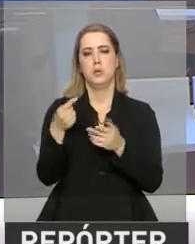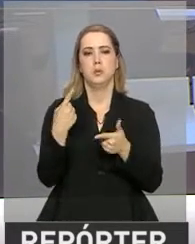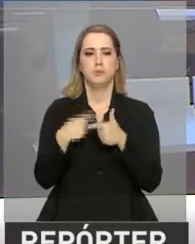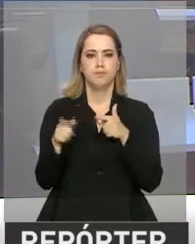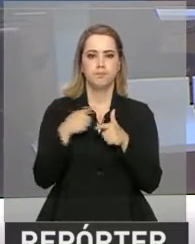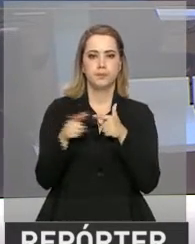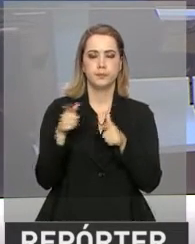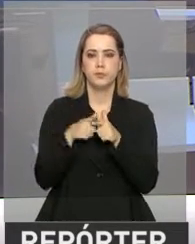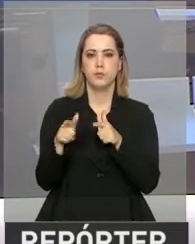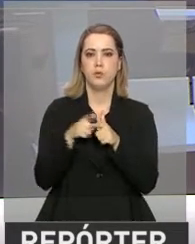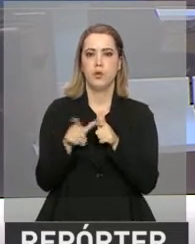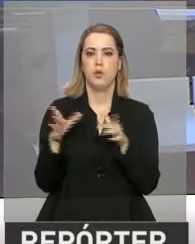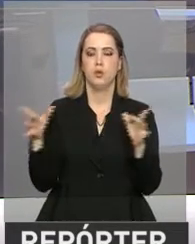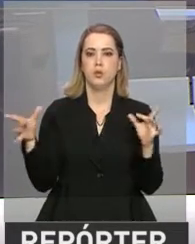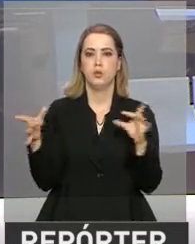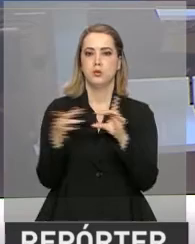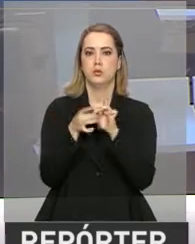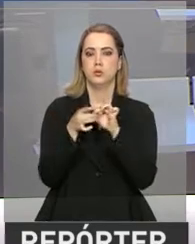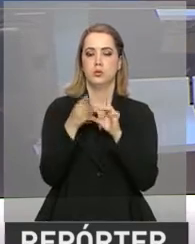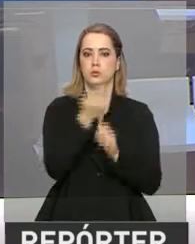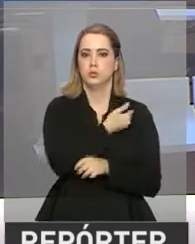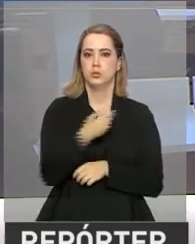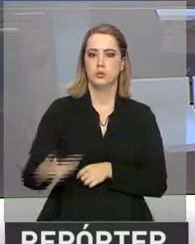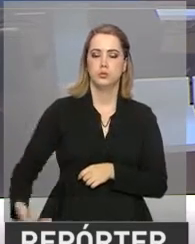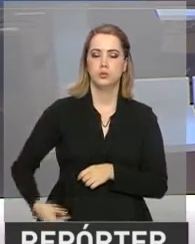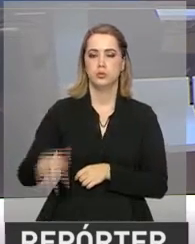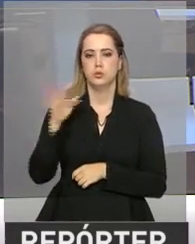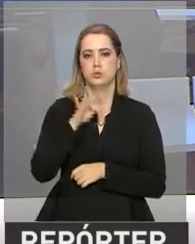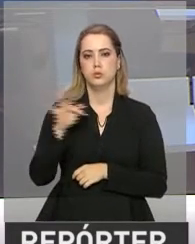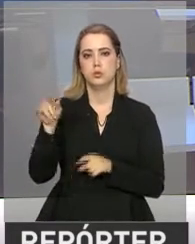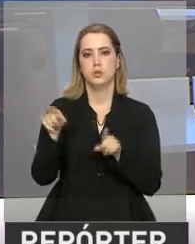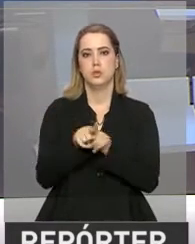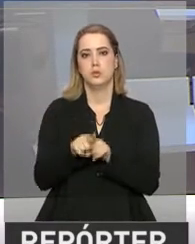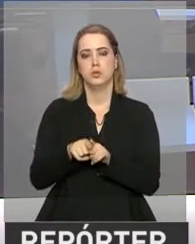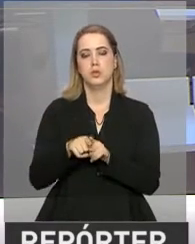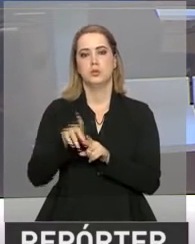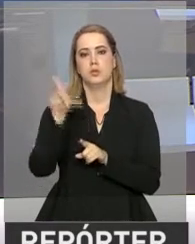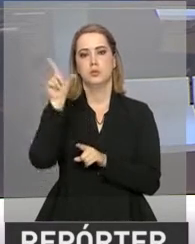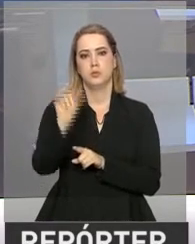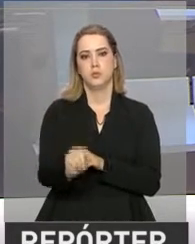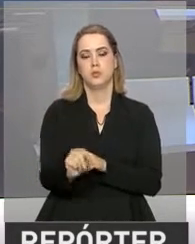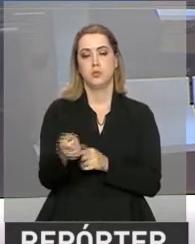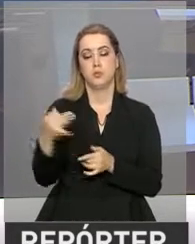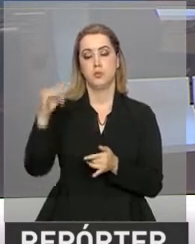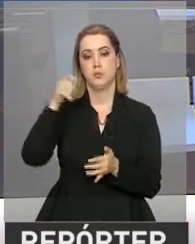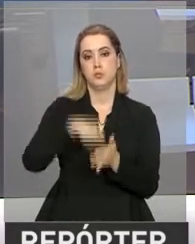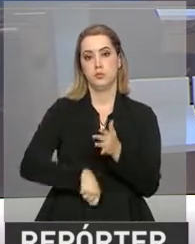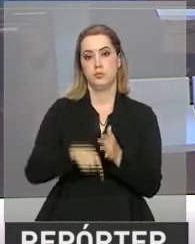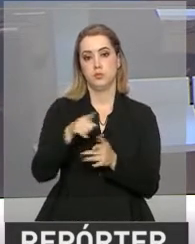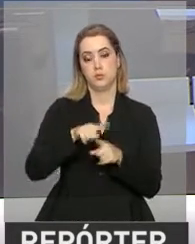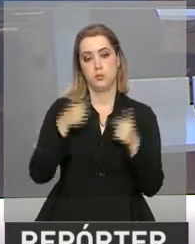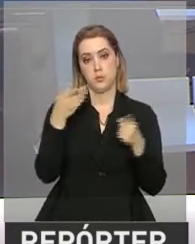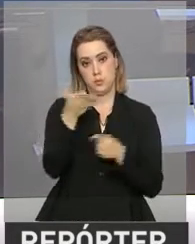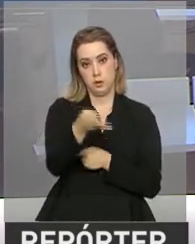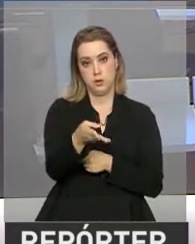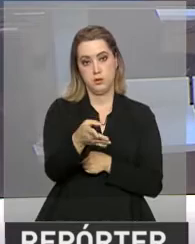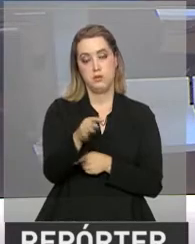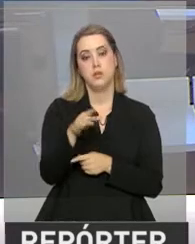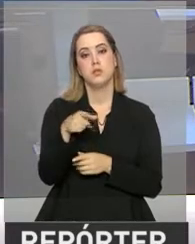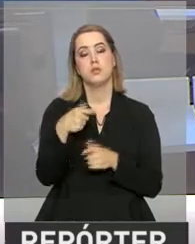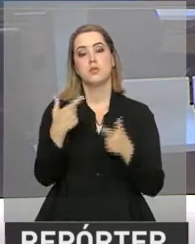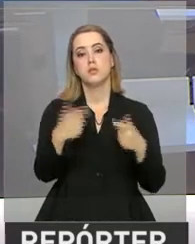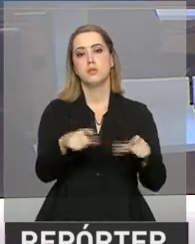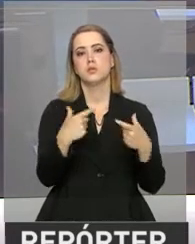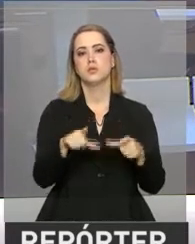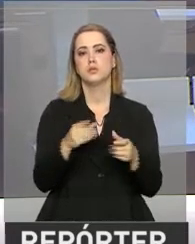celebrar convênios com o poder público e isenção das contribuições sociais. Em contrapartida, essas instituições vão oferecer